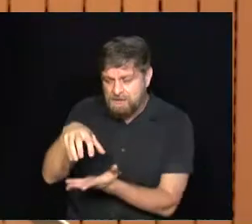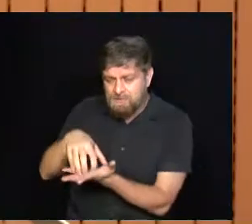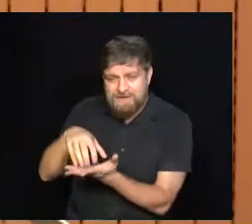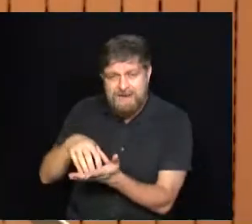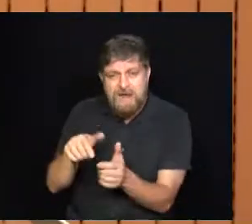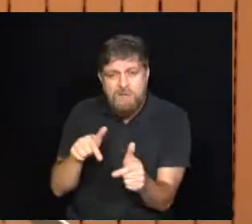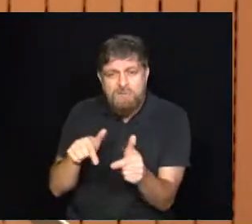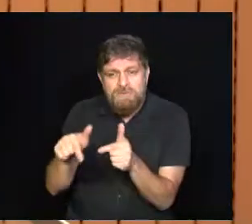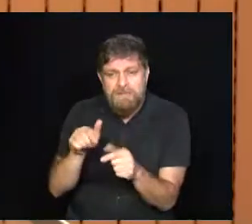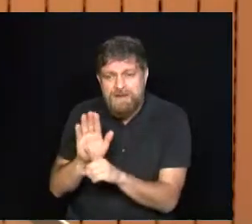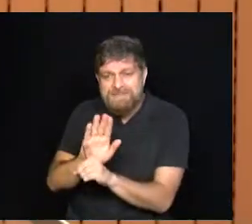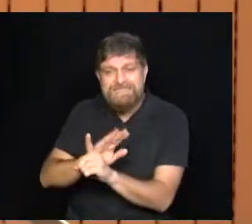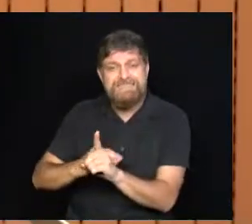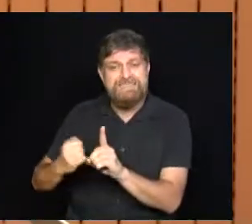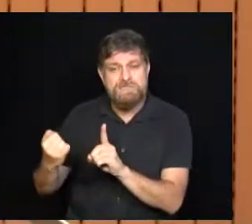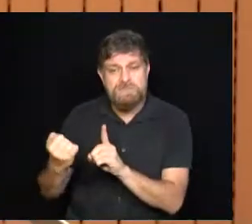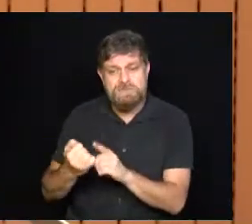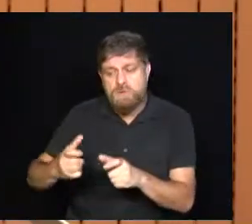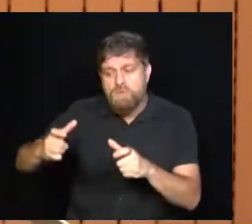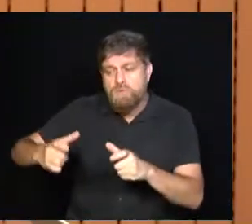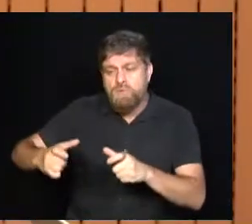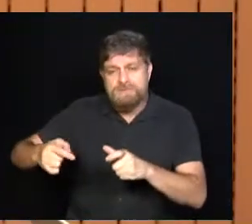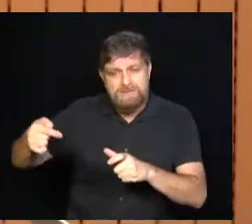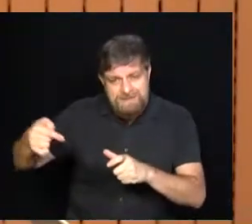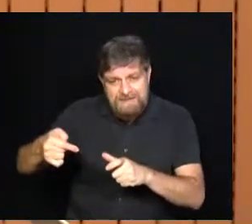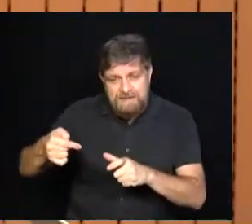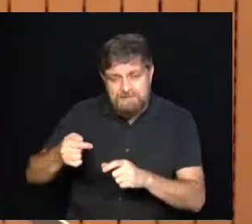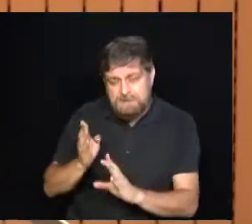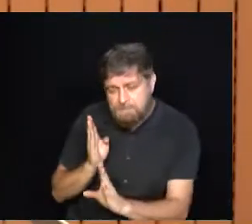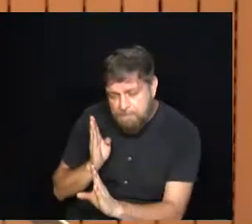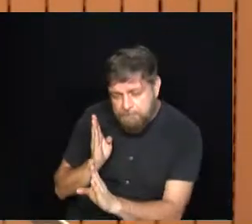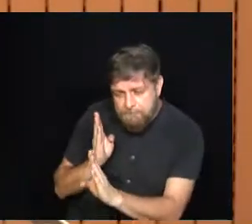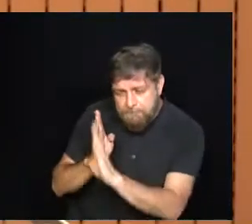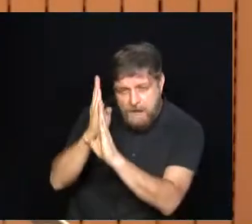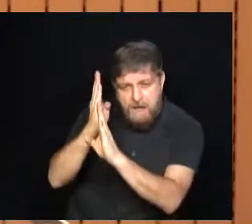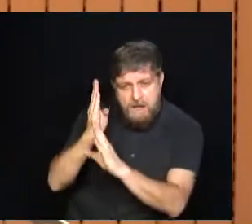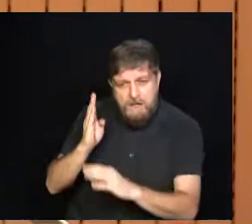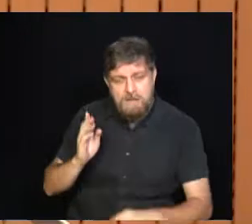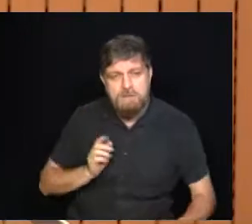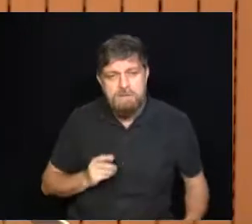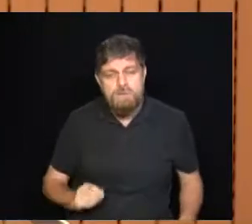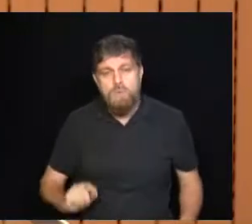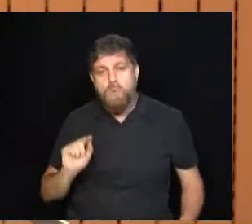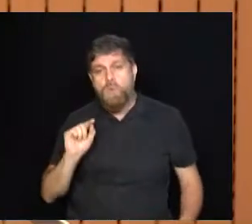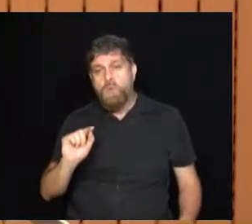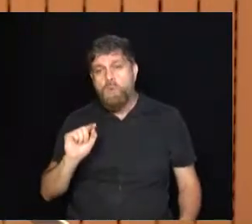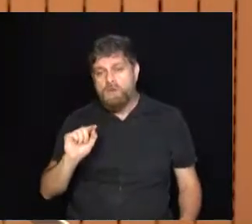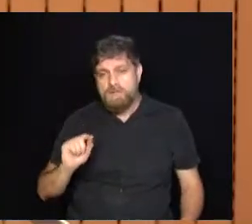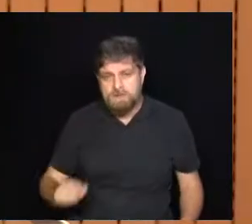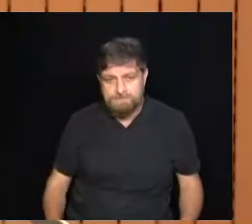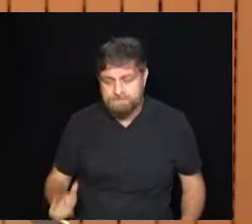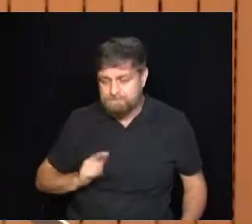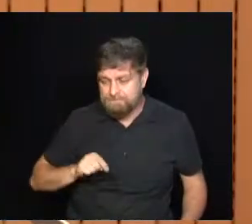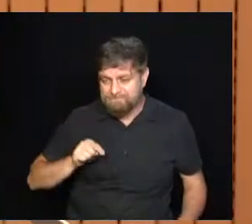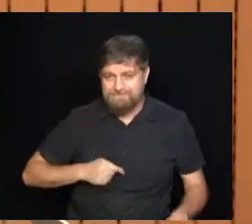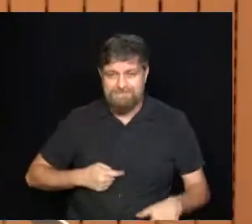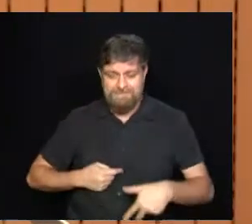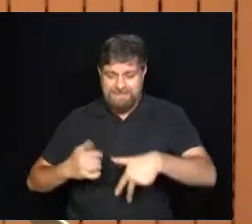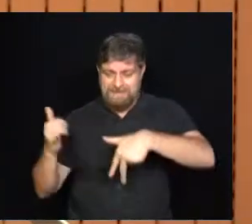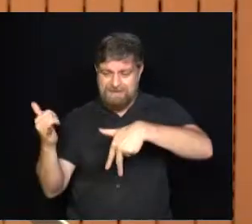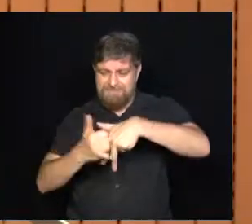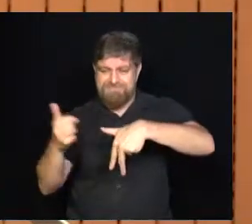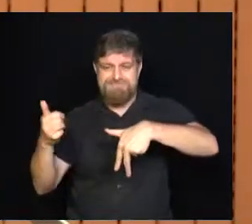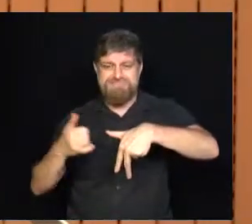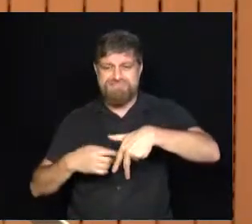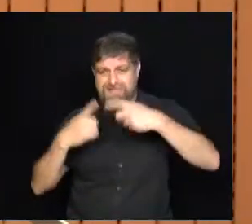de assistência, você vai poder identificar, de repente, uma questão de violência doméstica de